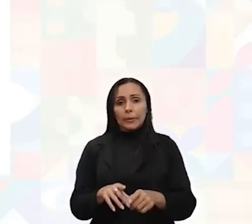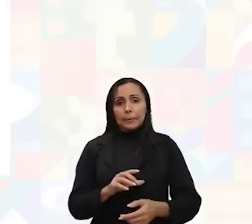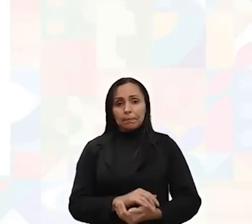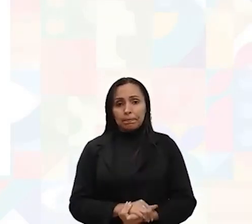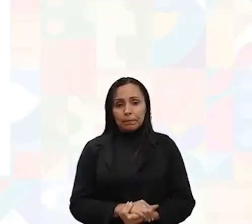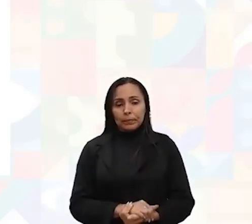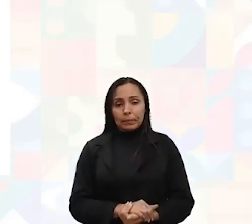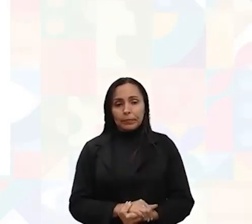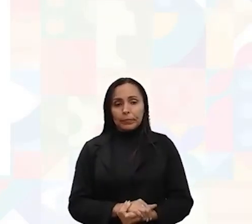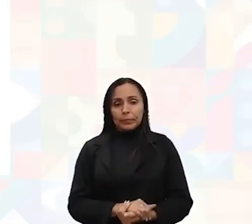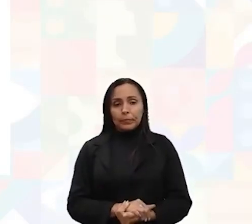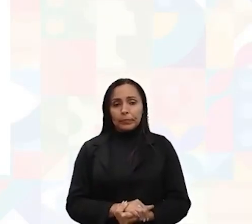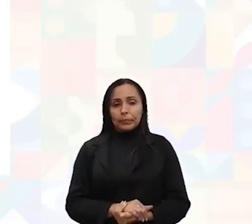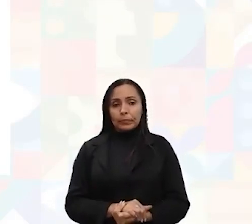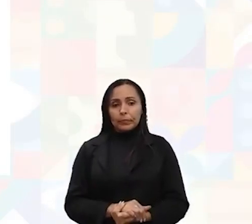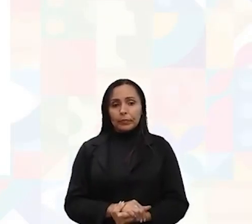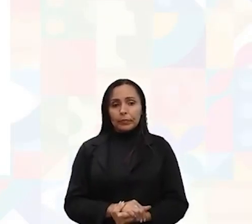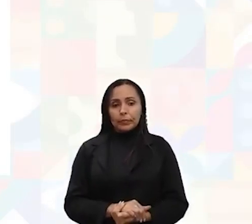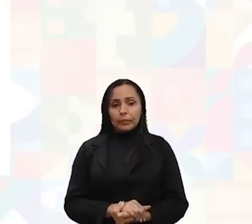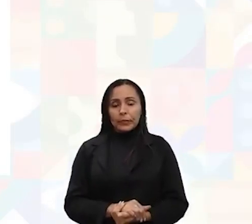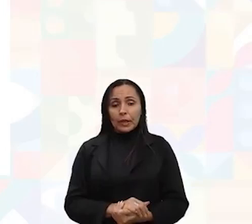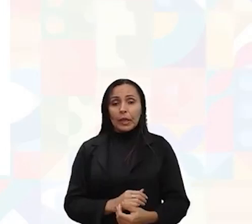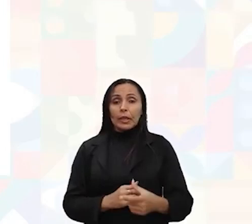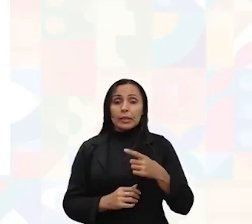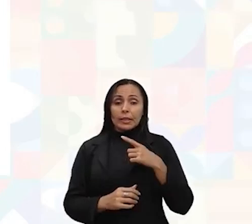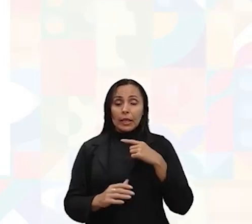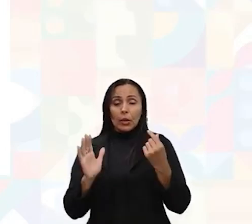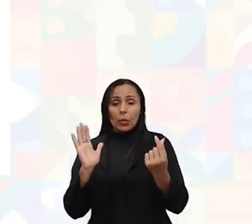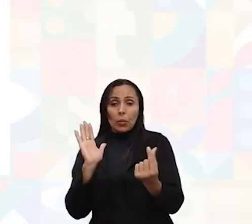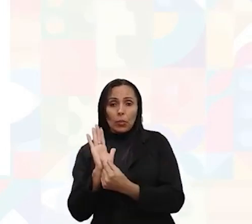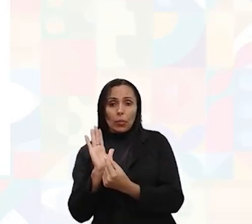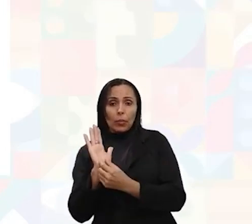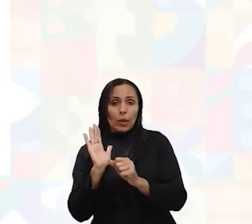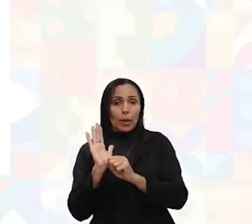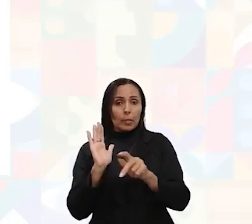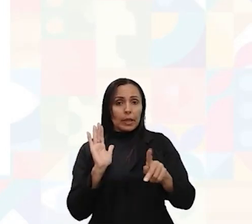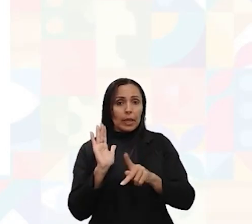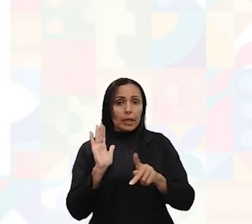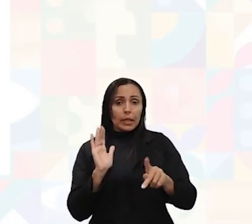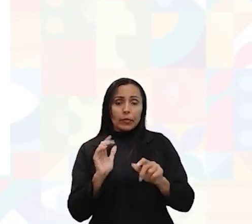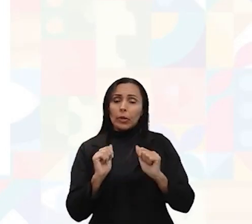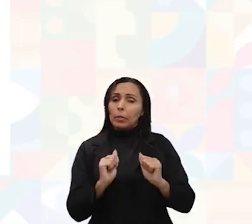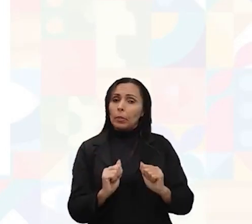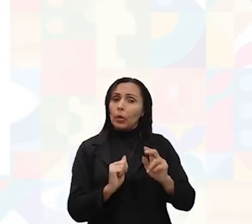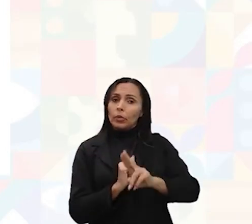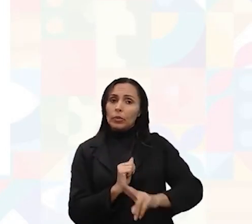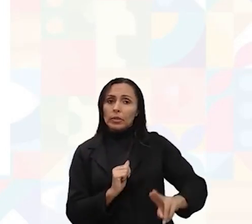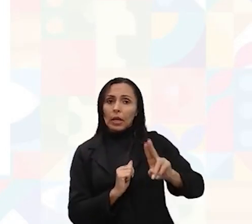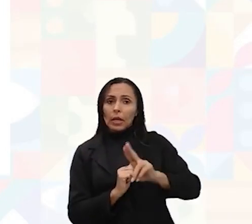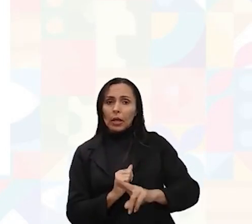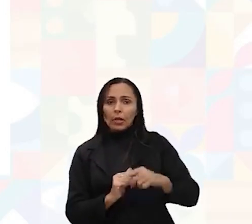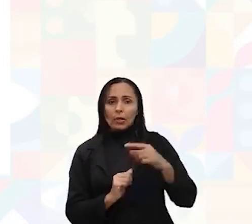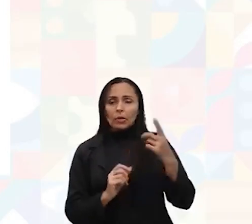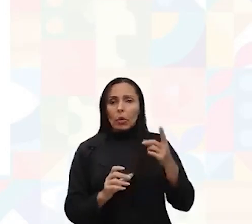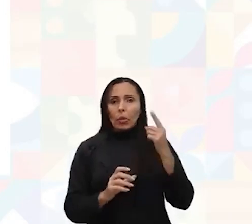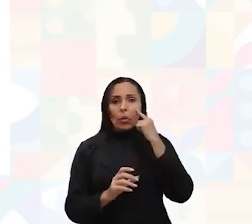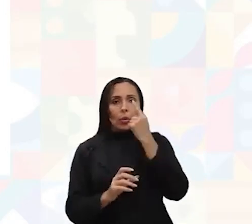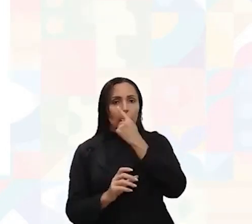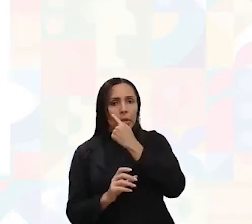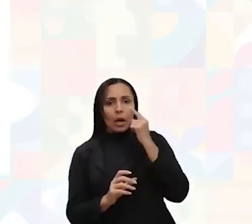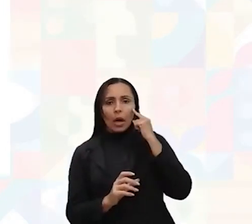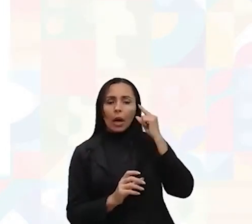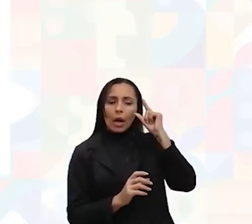né? E tem um aplicativo que você utiliza ele só com os olhos, com o piscar dos